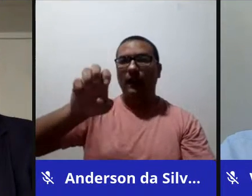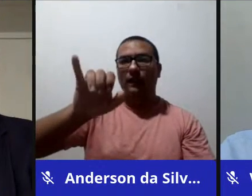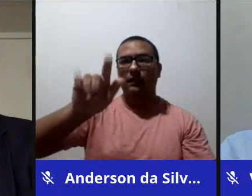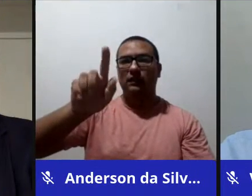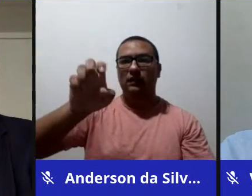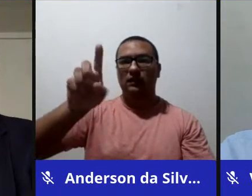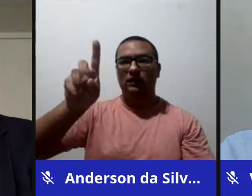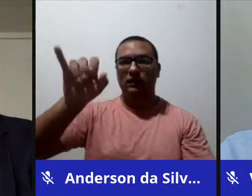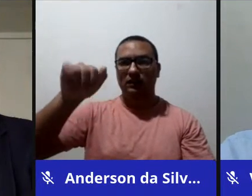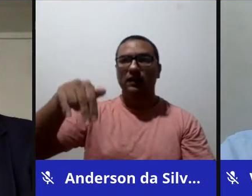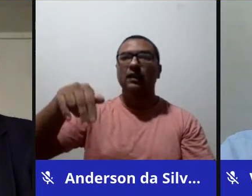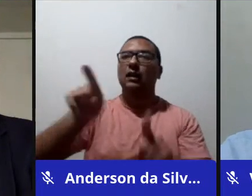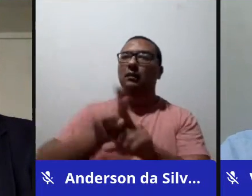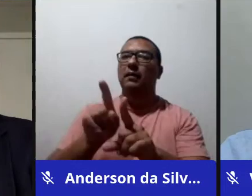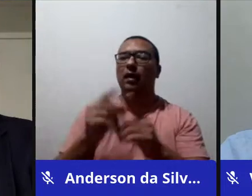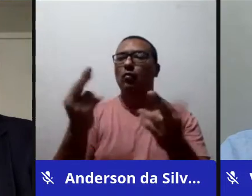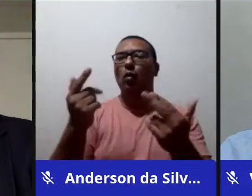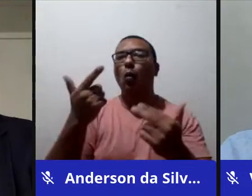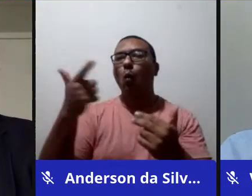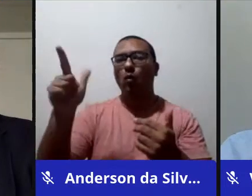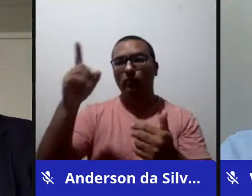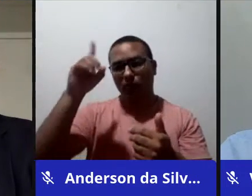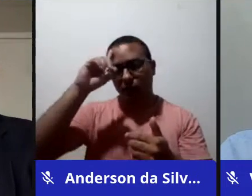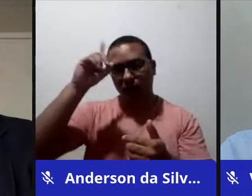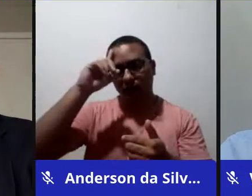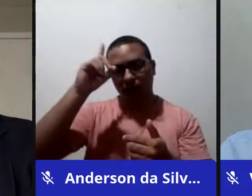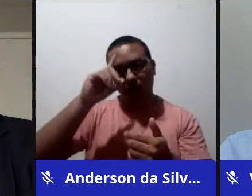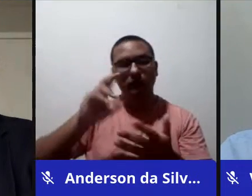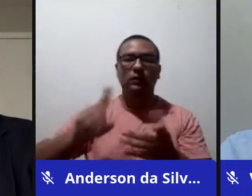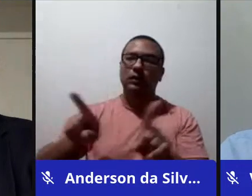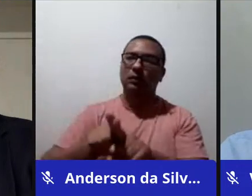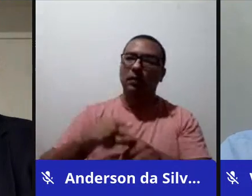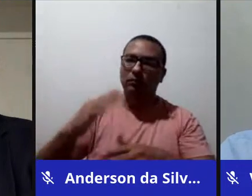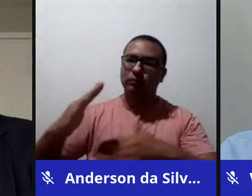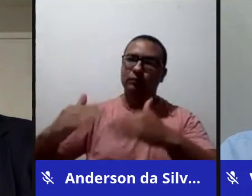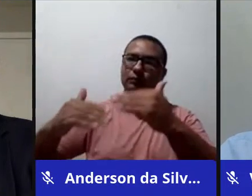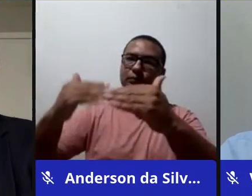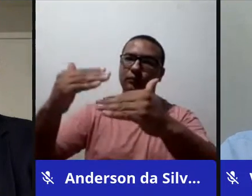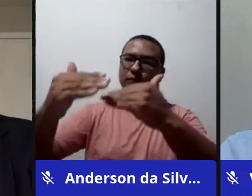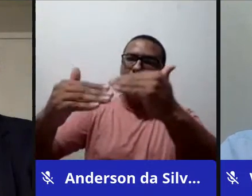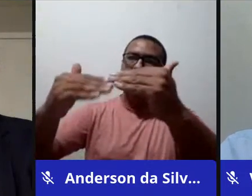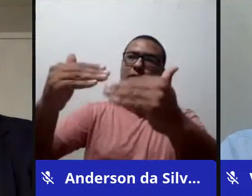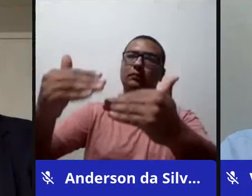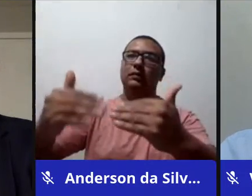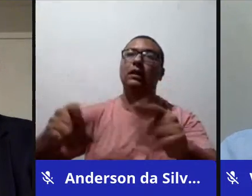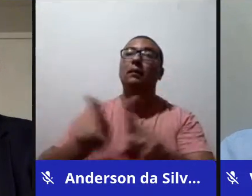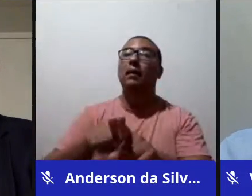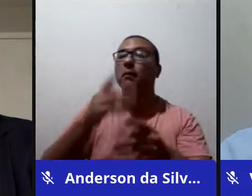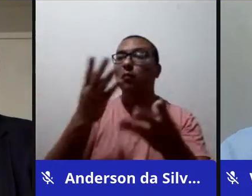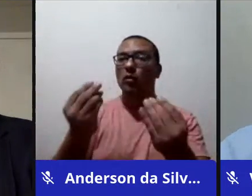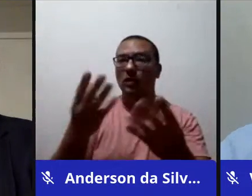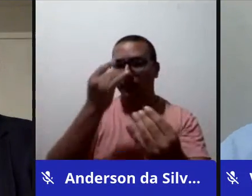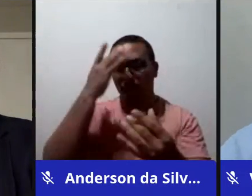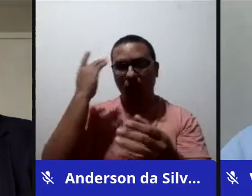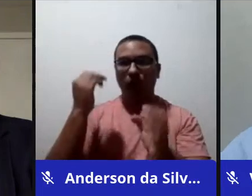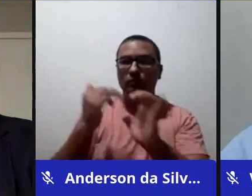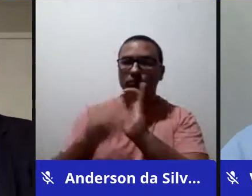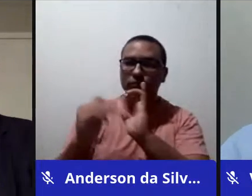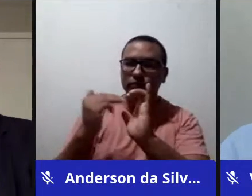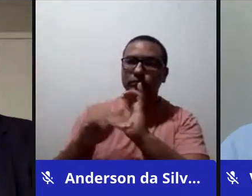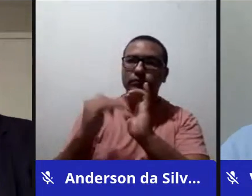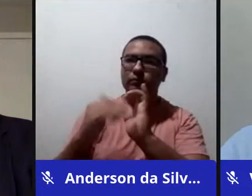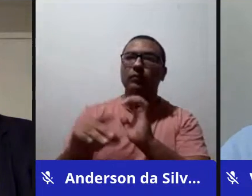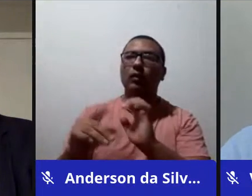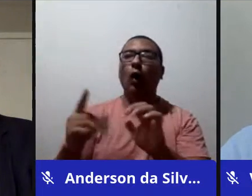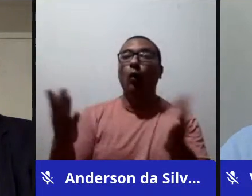todos os outros dias. Então, pela quantidade de pessoas se manifestando aqui no chat, nós já podemos perceber que